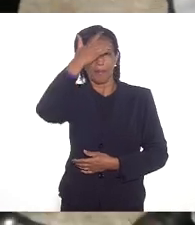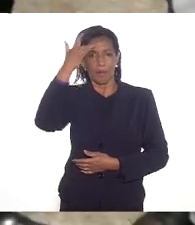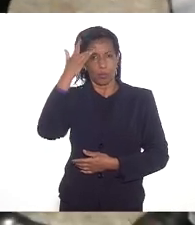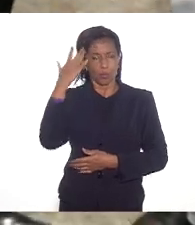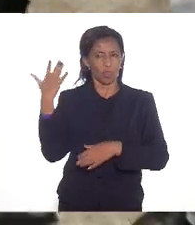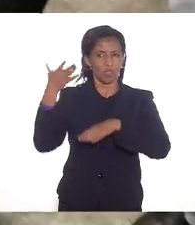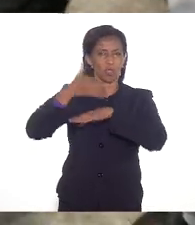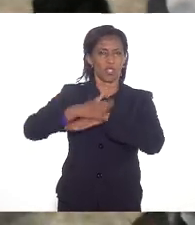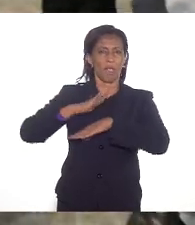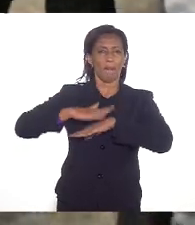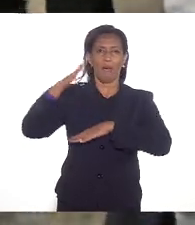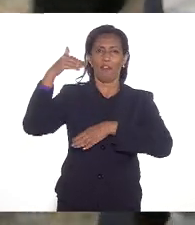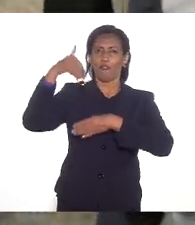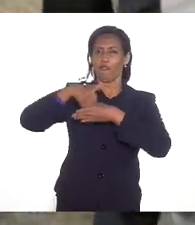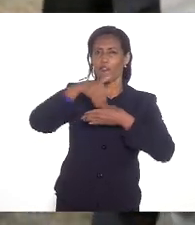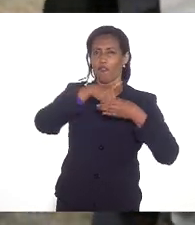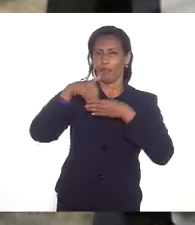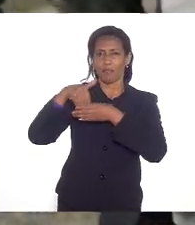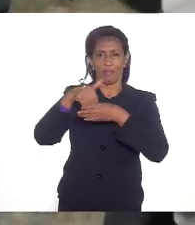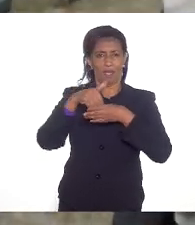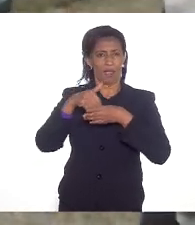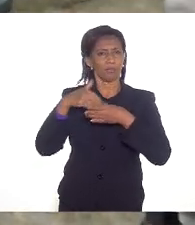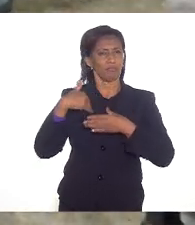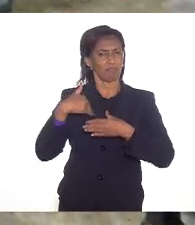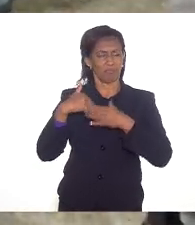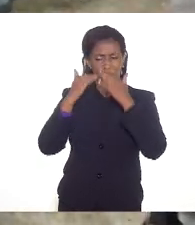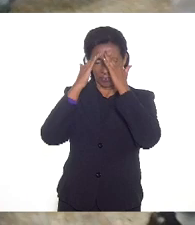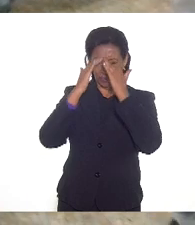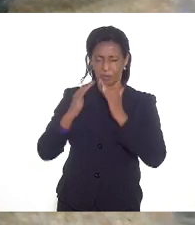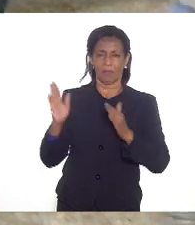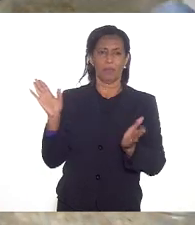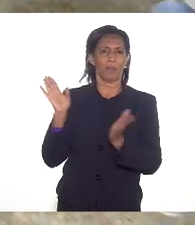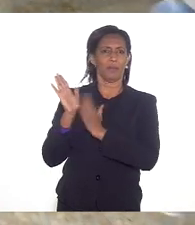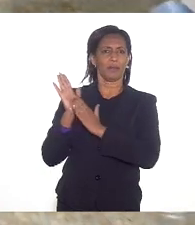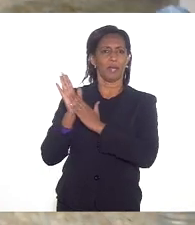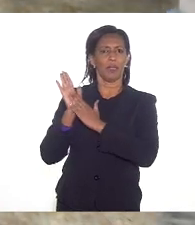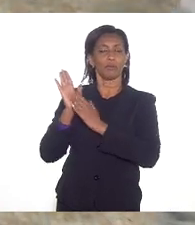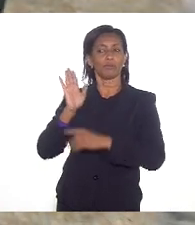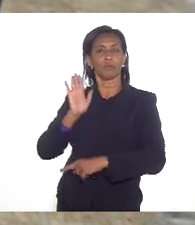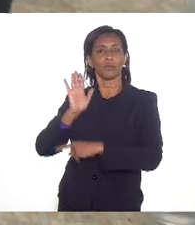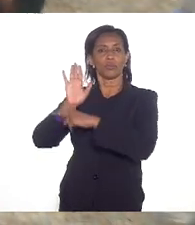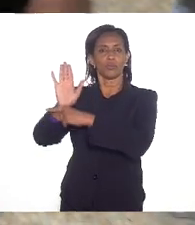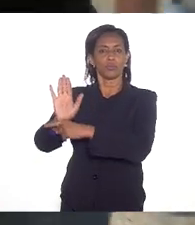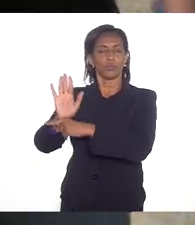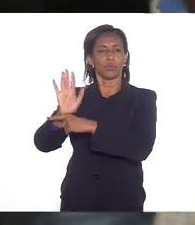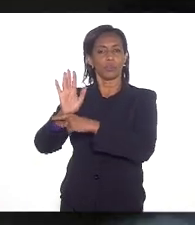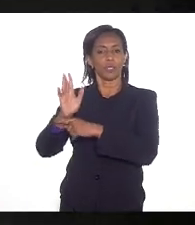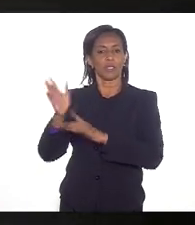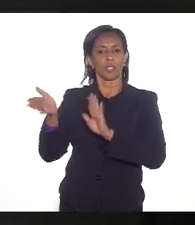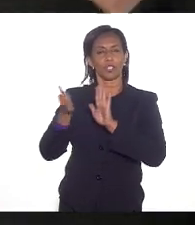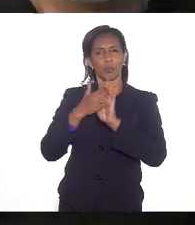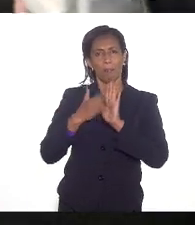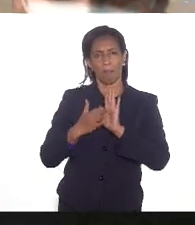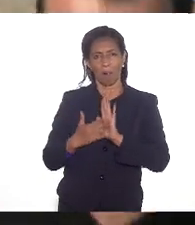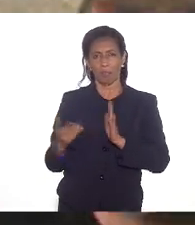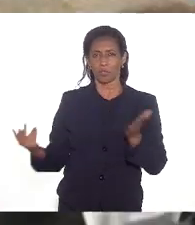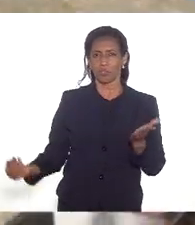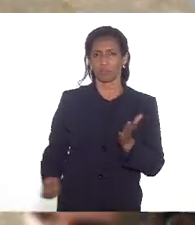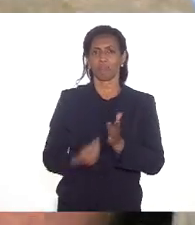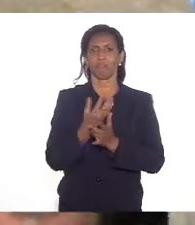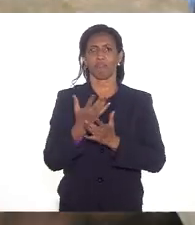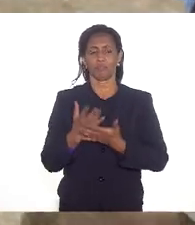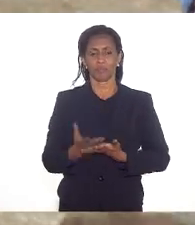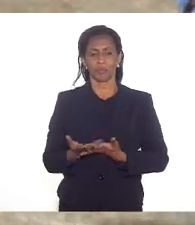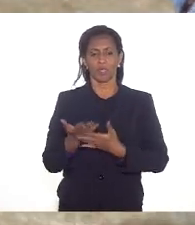essa casa como Deputado mais votado tenho cumprido o meu mandato em defesa Incondicional das faltas que aqui nos trouxeram